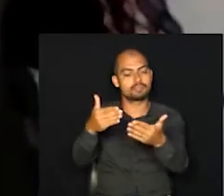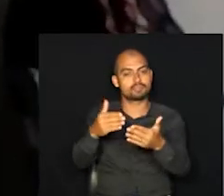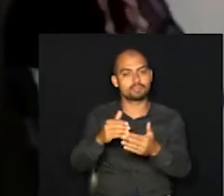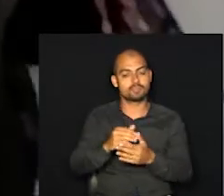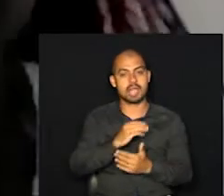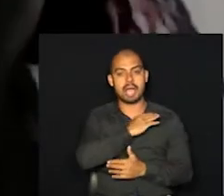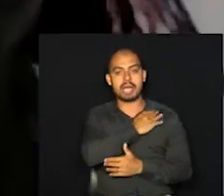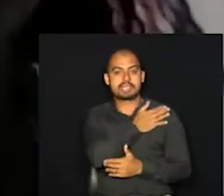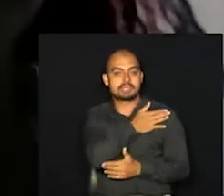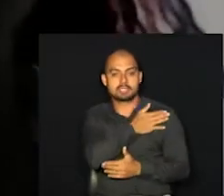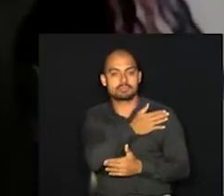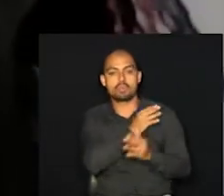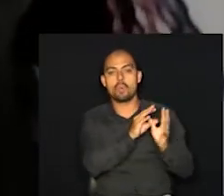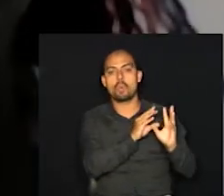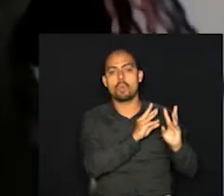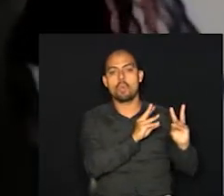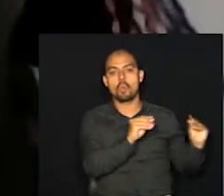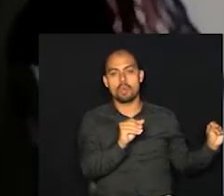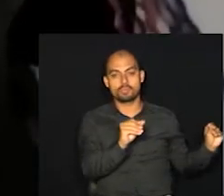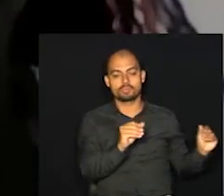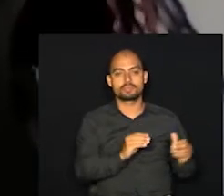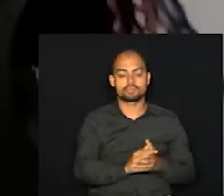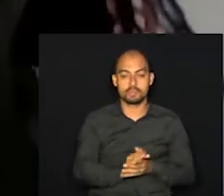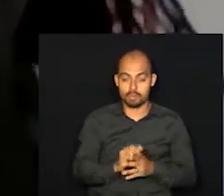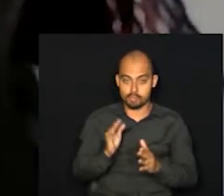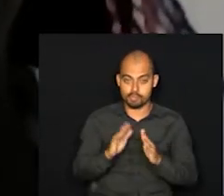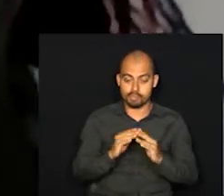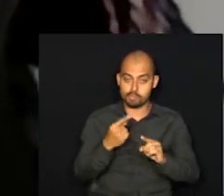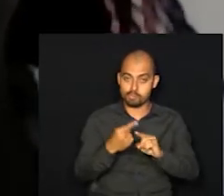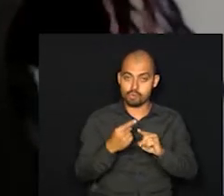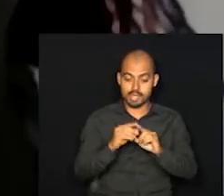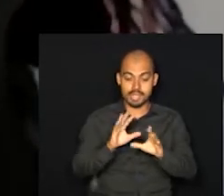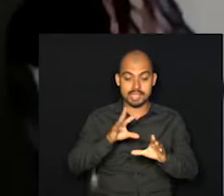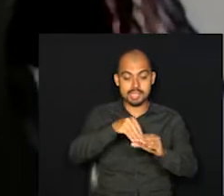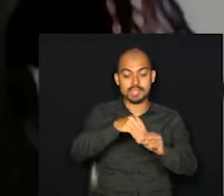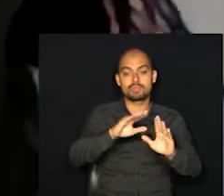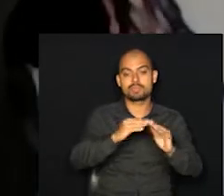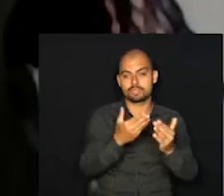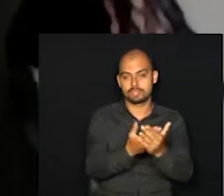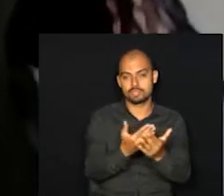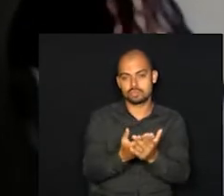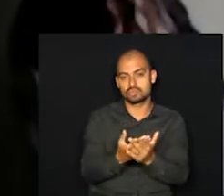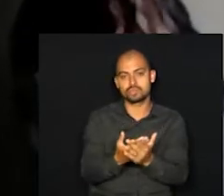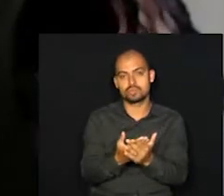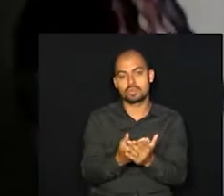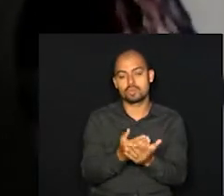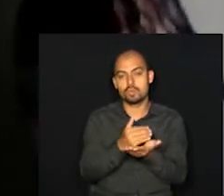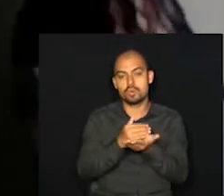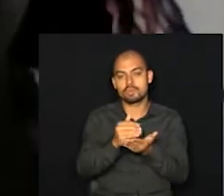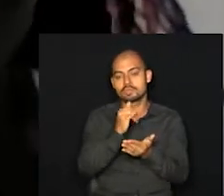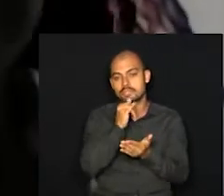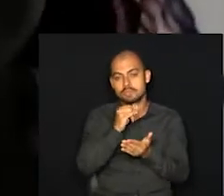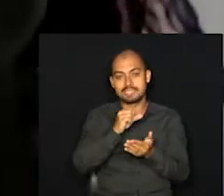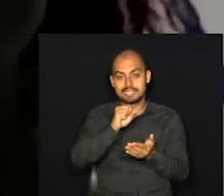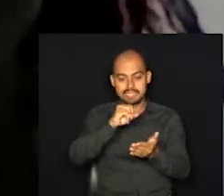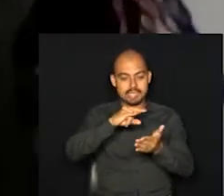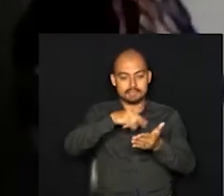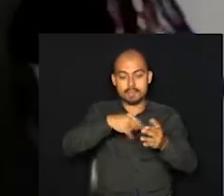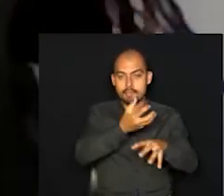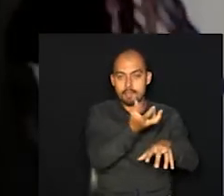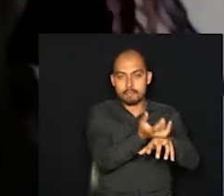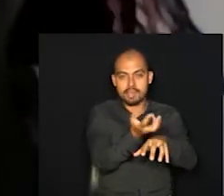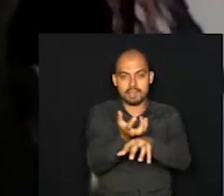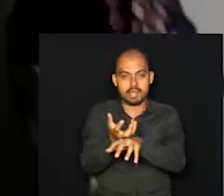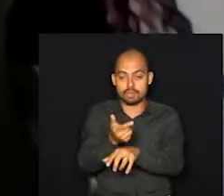escolas. Porque o racismo dentro da escola, ele começa daí, a partir do momento que as escolas não têm nos seus currículos a história do negro e